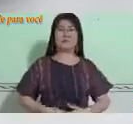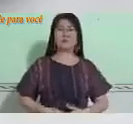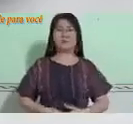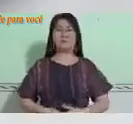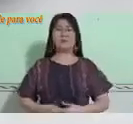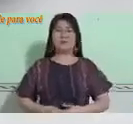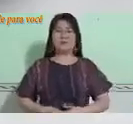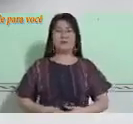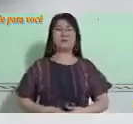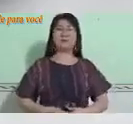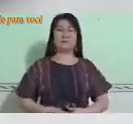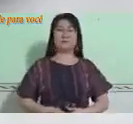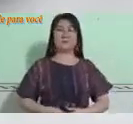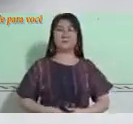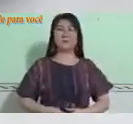(2).